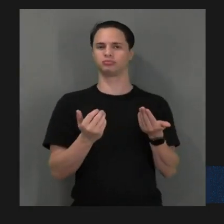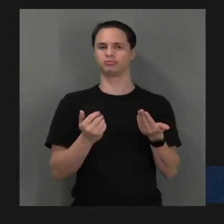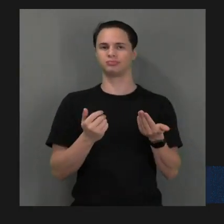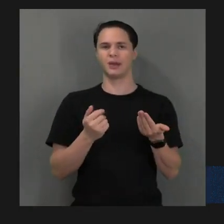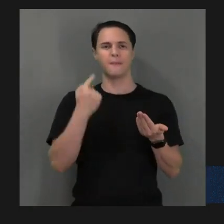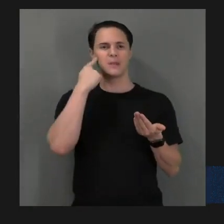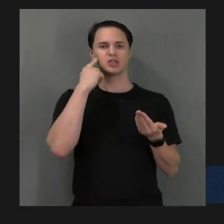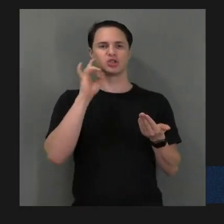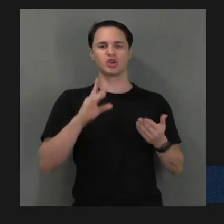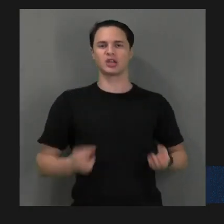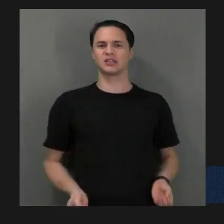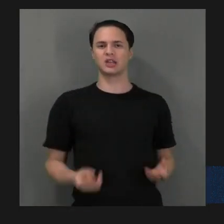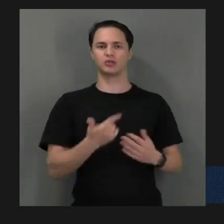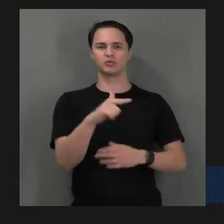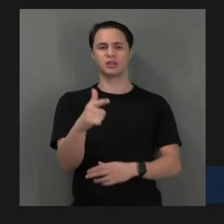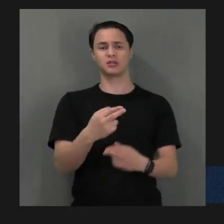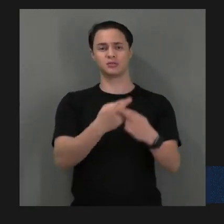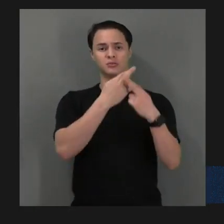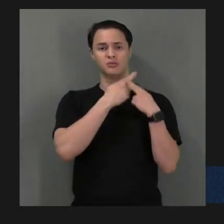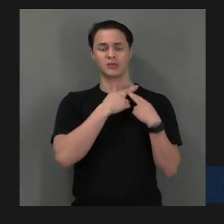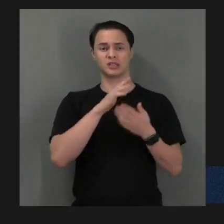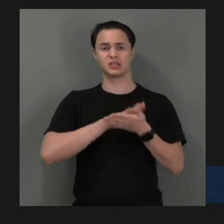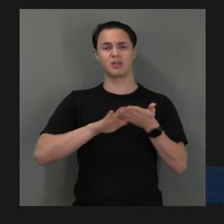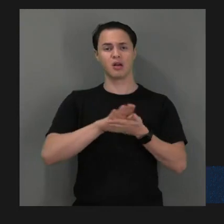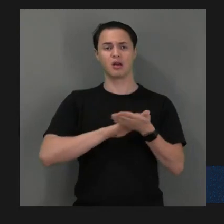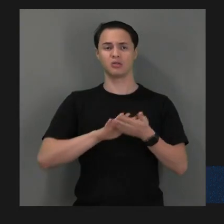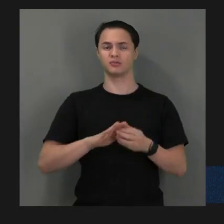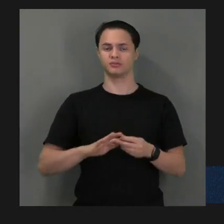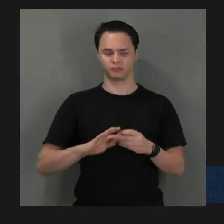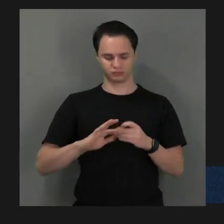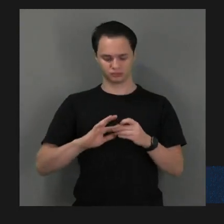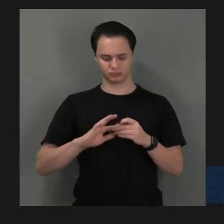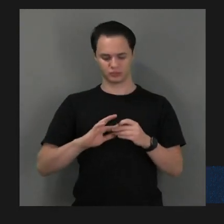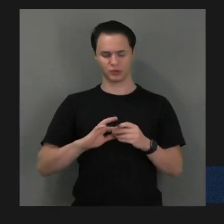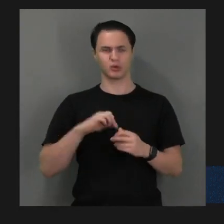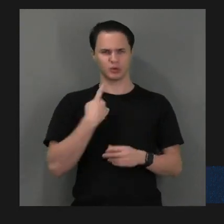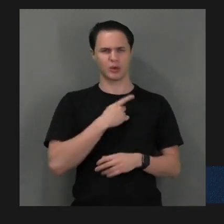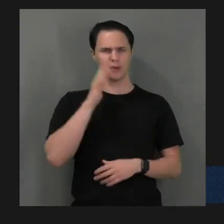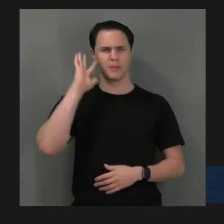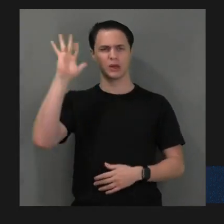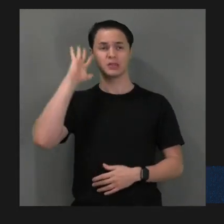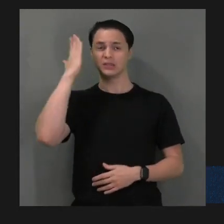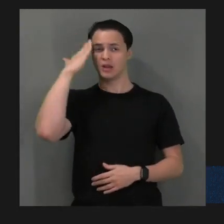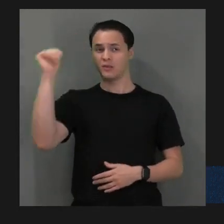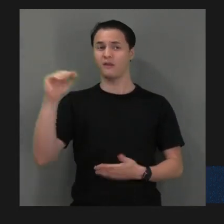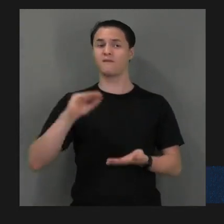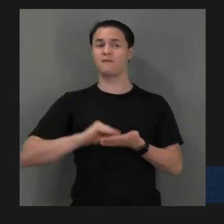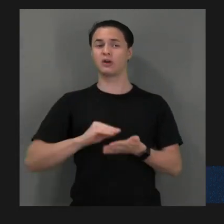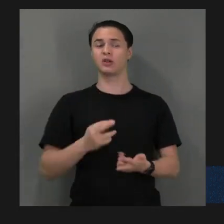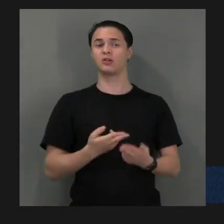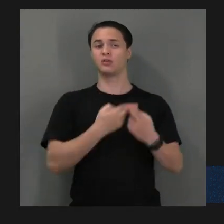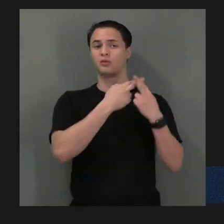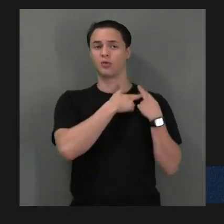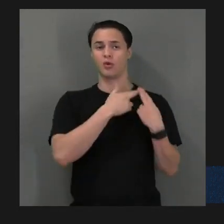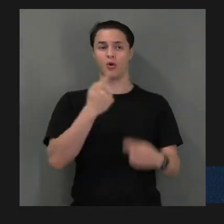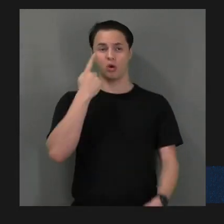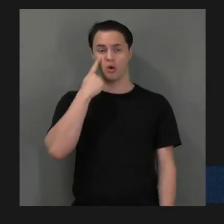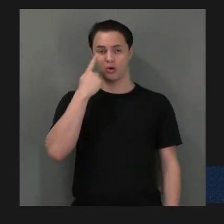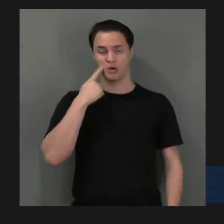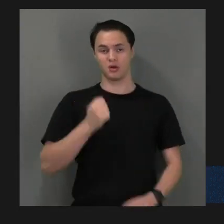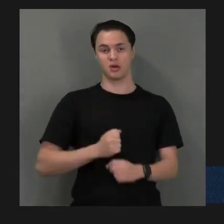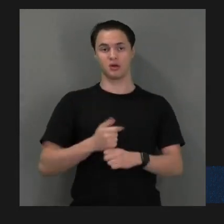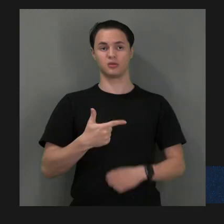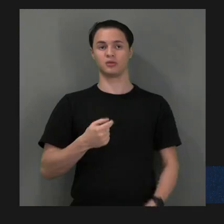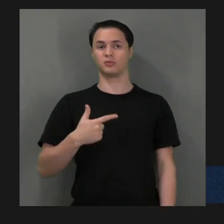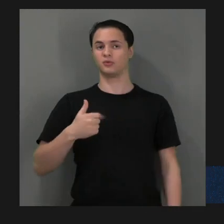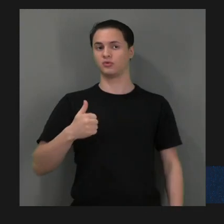gastar sem o mínimo de responsabilidade fiscal, senhor presidente. Para termos uma ideia dessa irresponsabilidade, o ano de